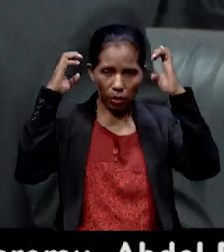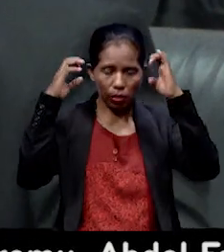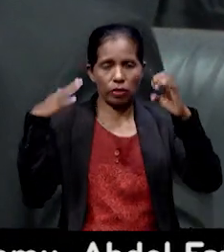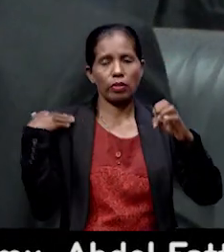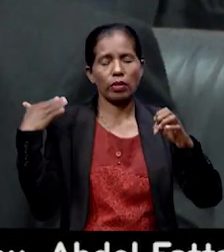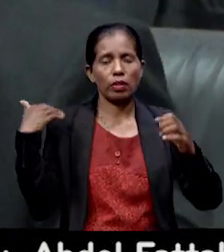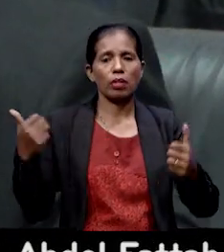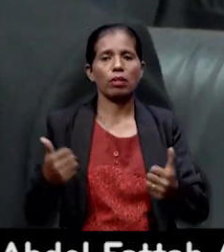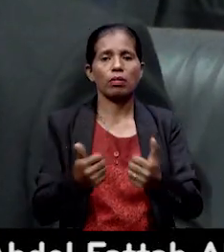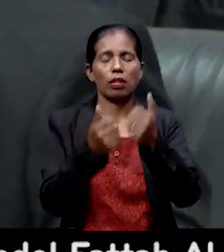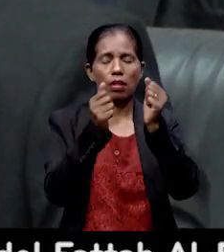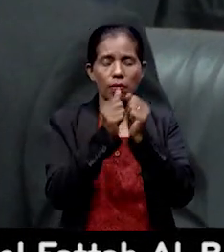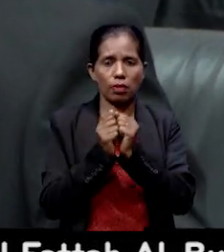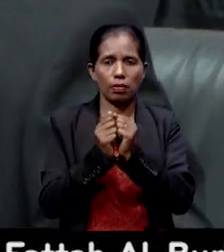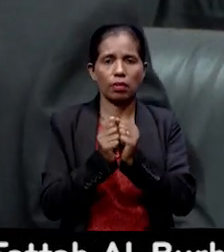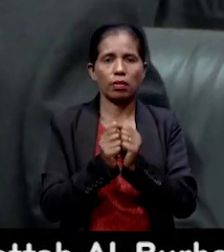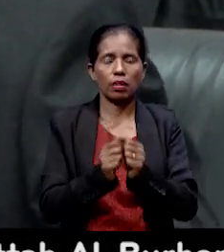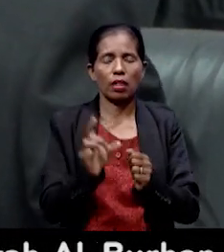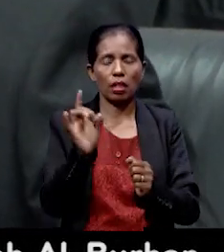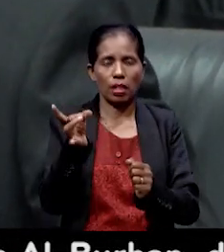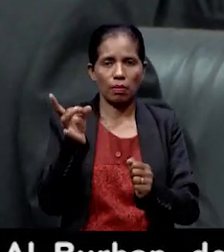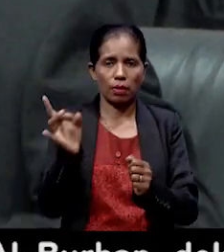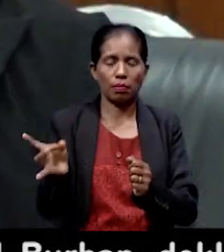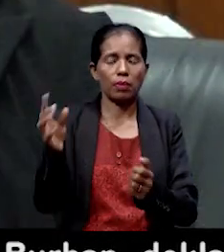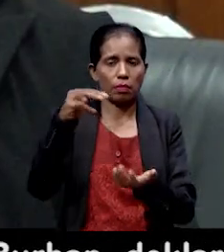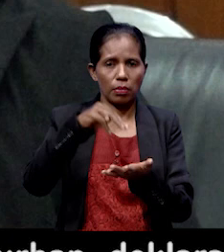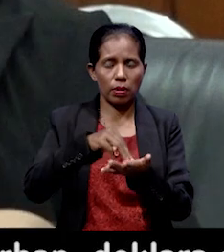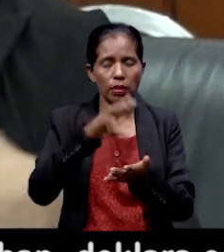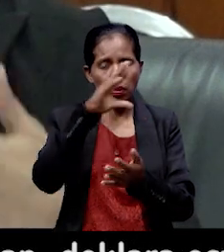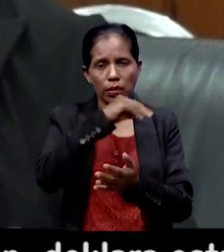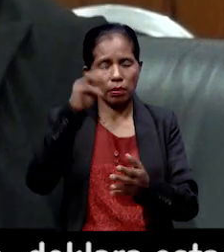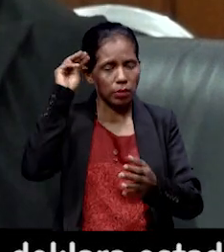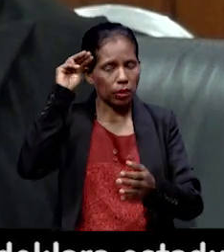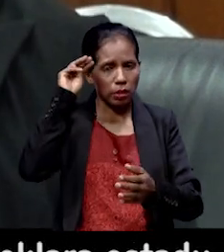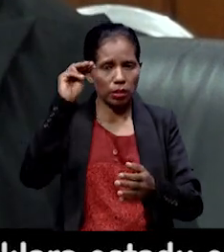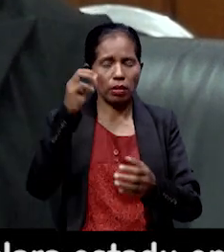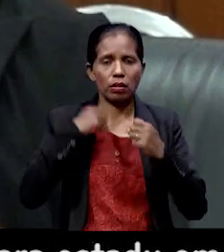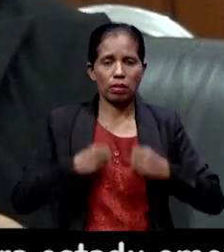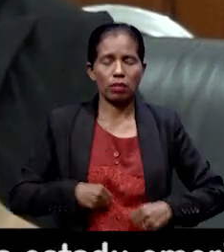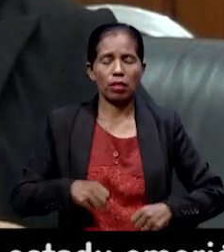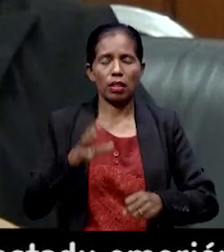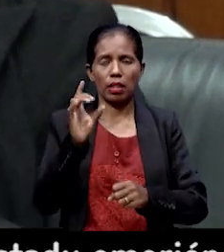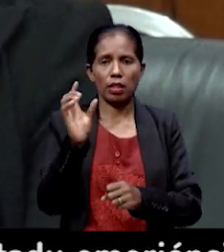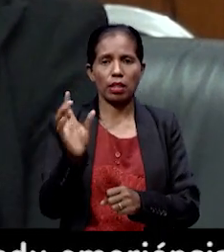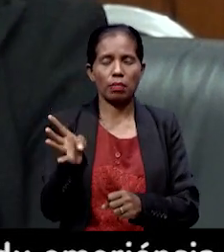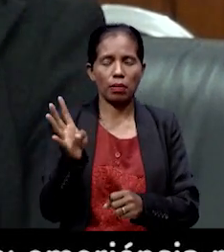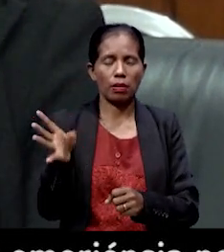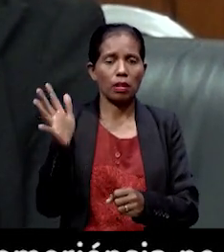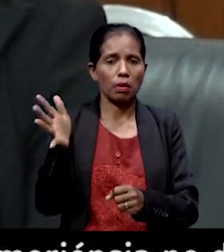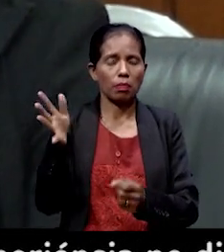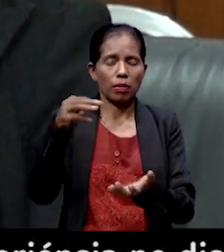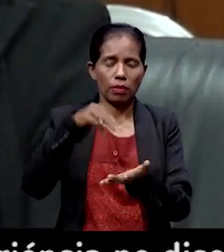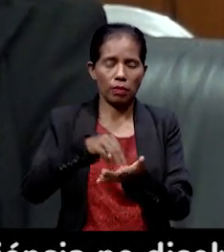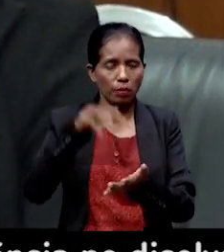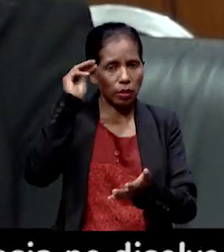Juventude no Desporto hamutuk tokong walu nulu resin, no Ministériu Saúde tokong lima nulu resin, no Ministériu Petróleo no